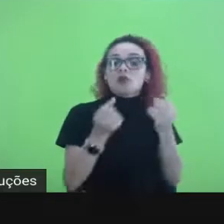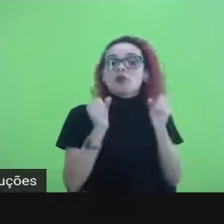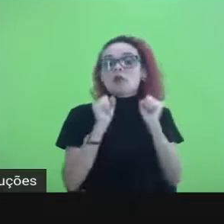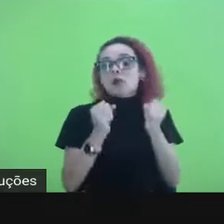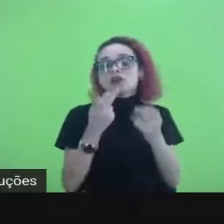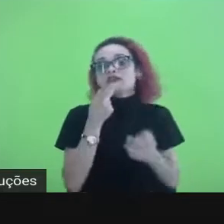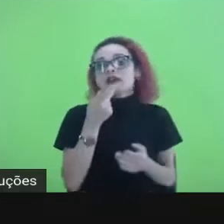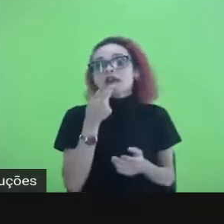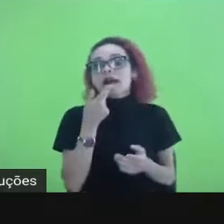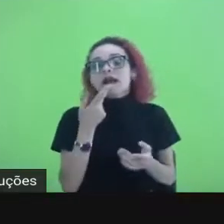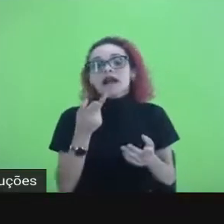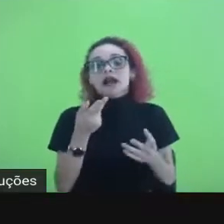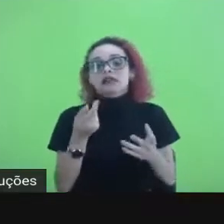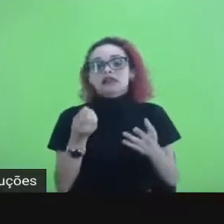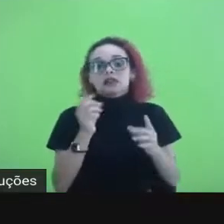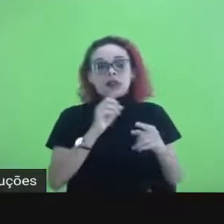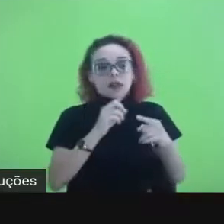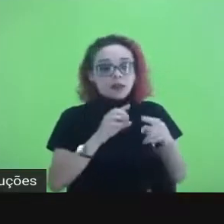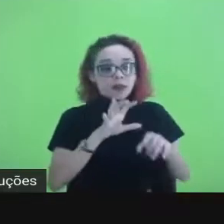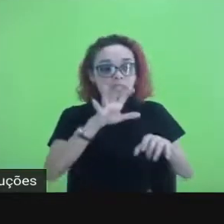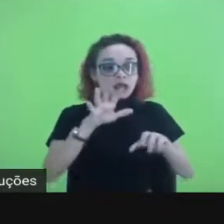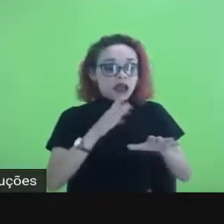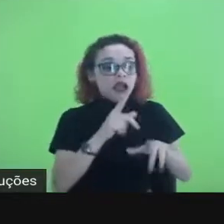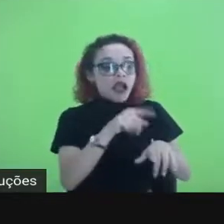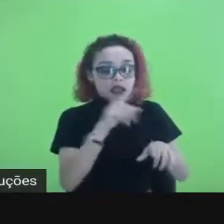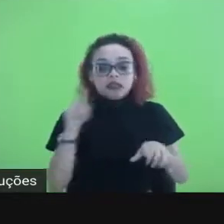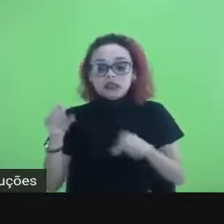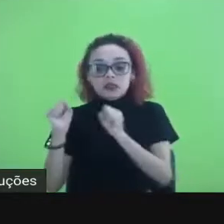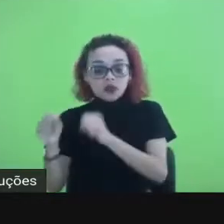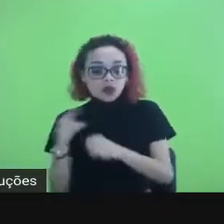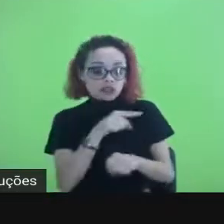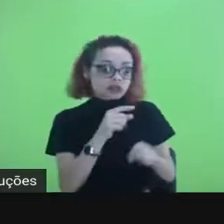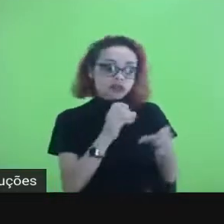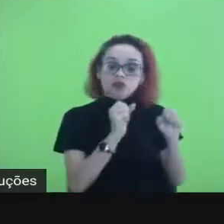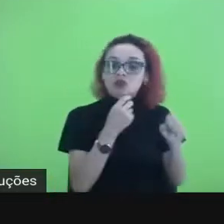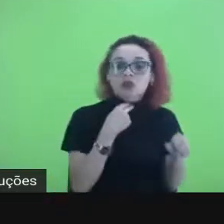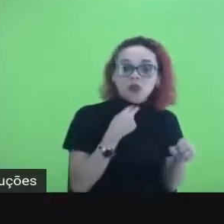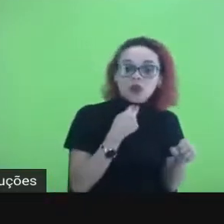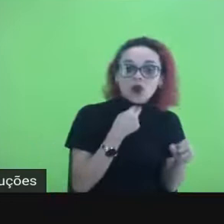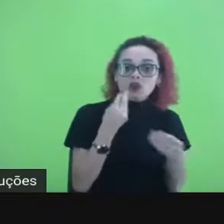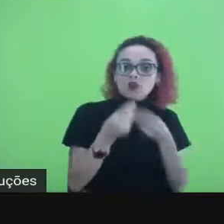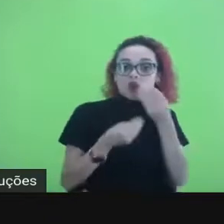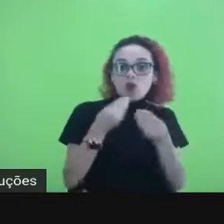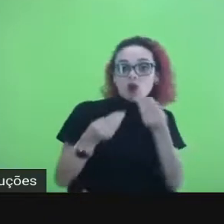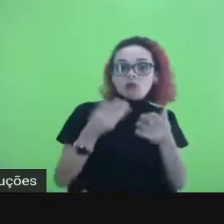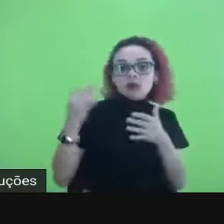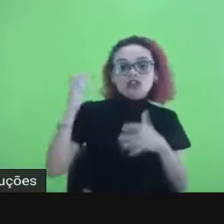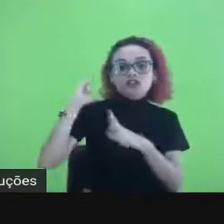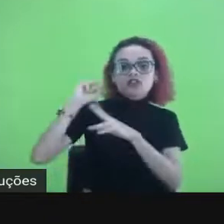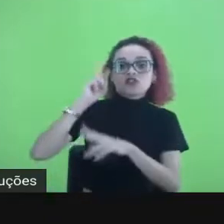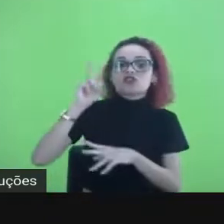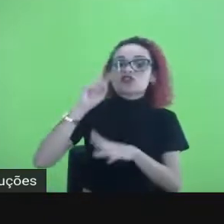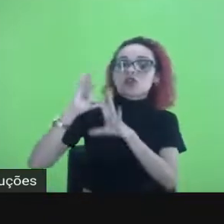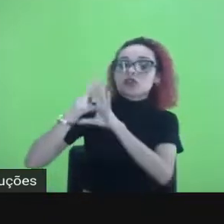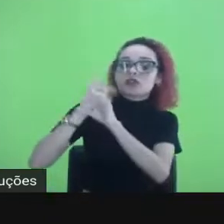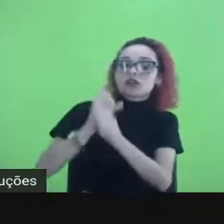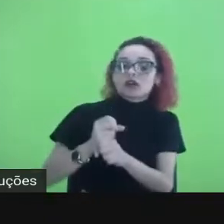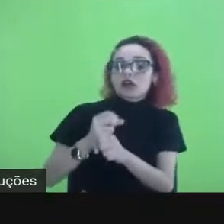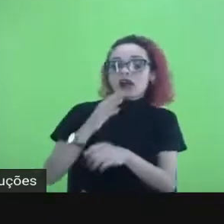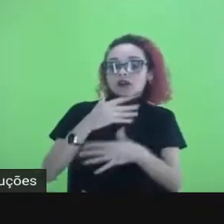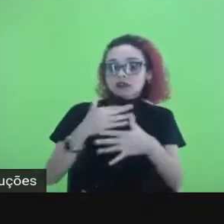dela, invisibilizado dela, né, retirado, e colocar tudo isso de volta à discussão, de volta ao debate,